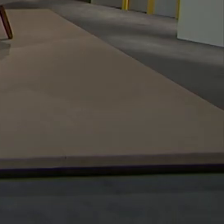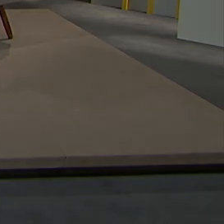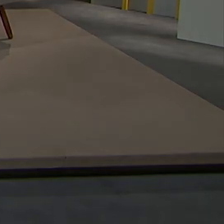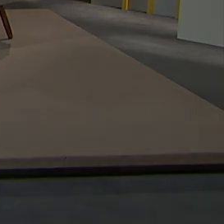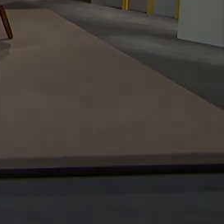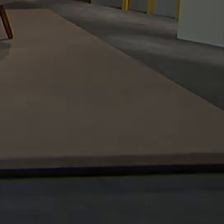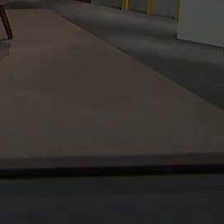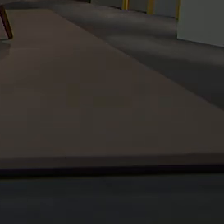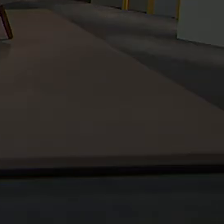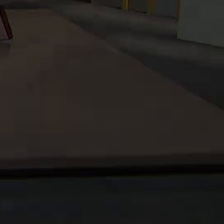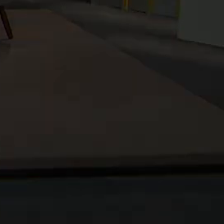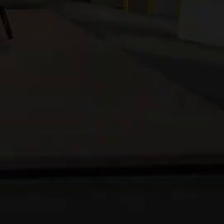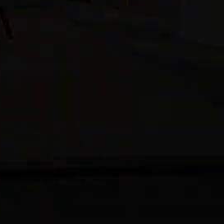Legenda Adriana